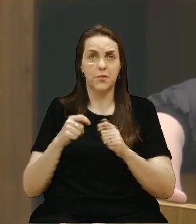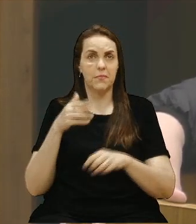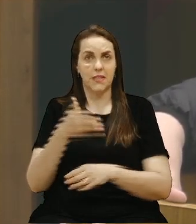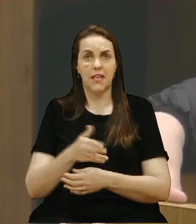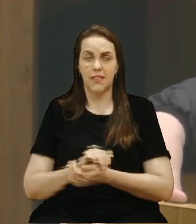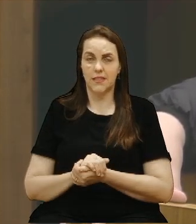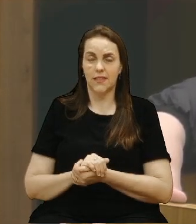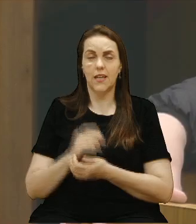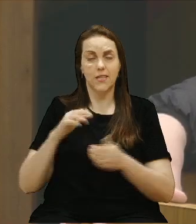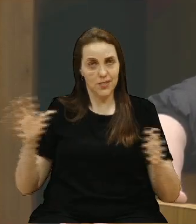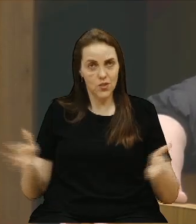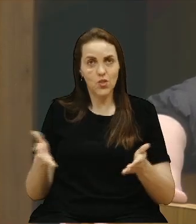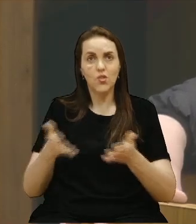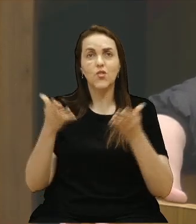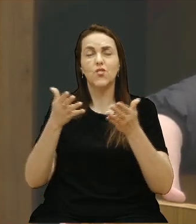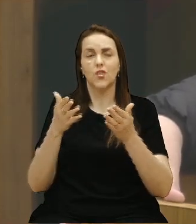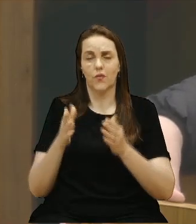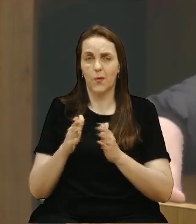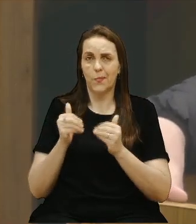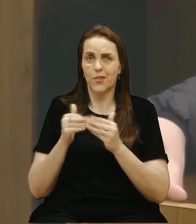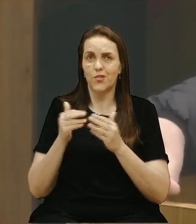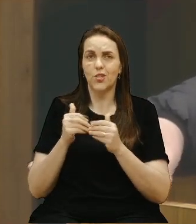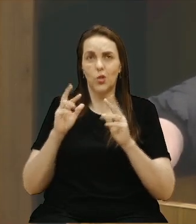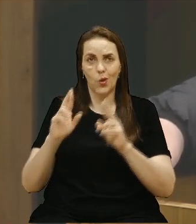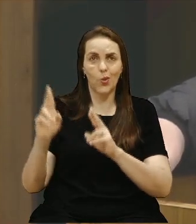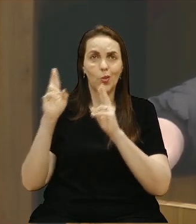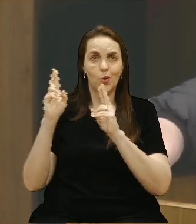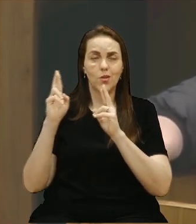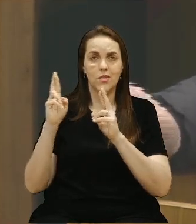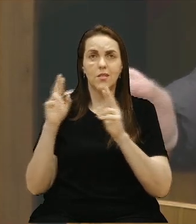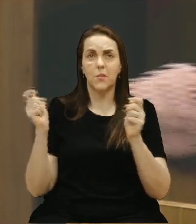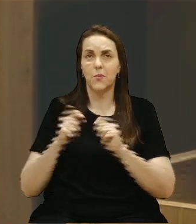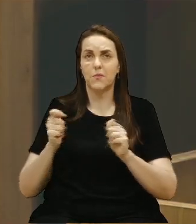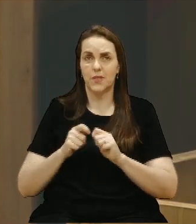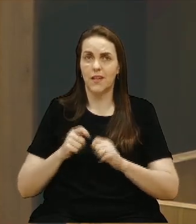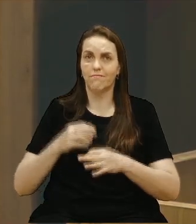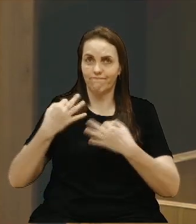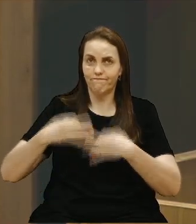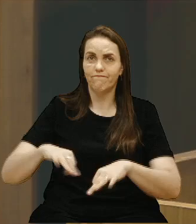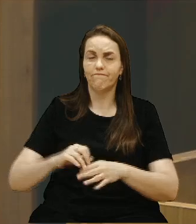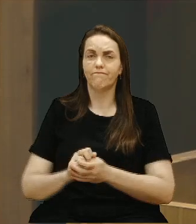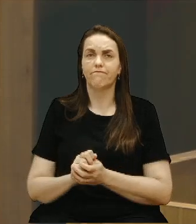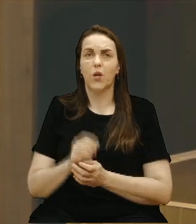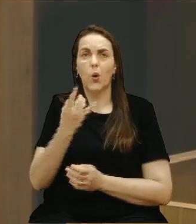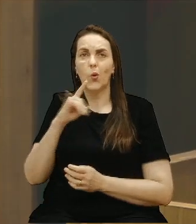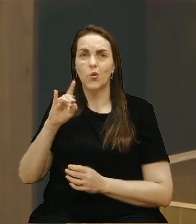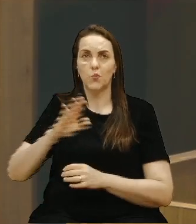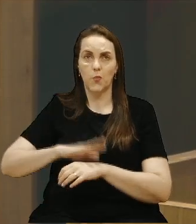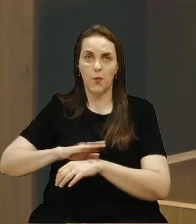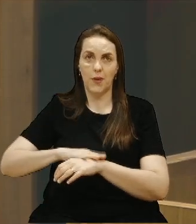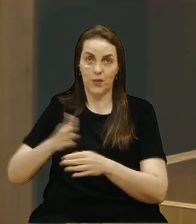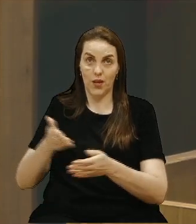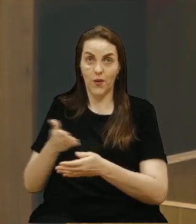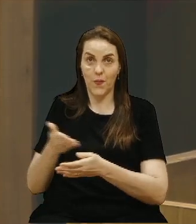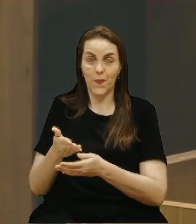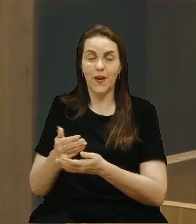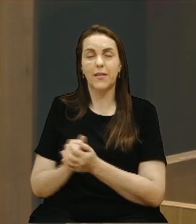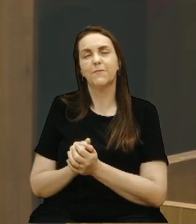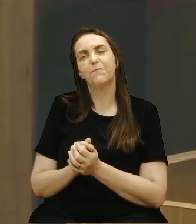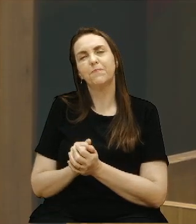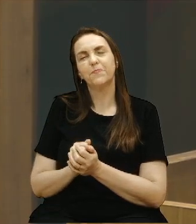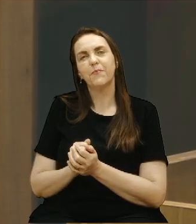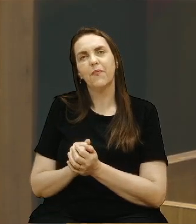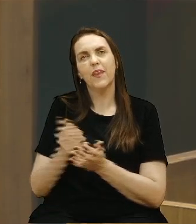aqui o incentivo, o apelo e a torcida para que a gente possa concretizar isso. Nesses últimos instantes aqui que me restam, presidente, colegas, só quero